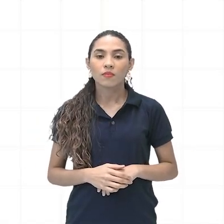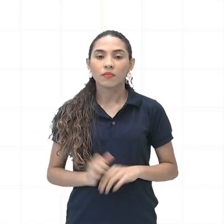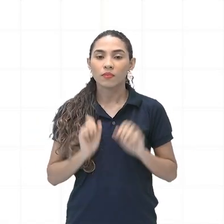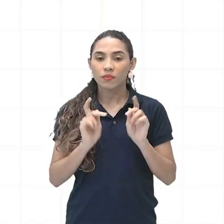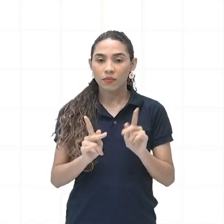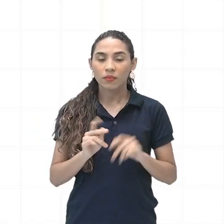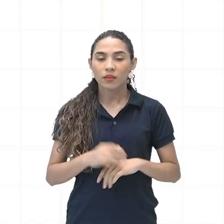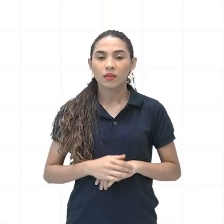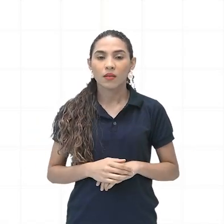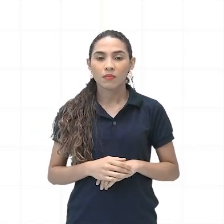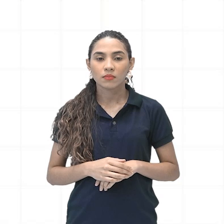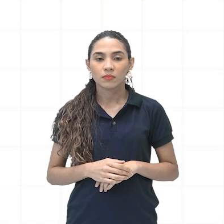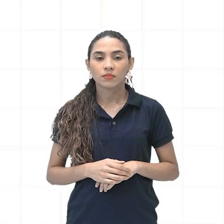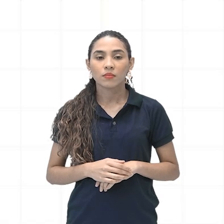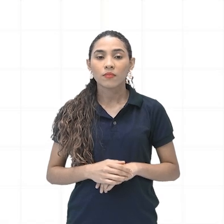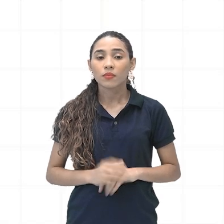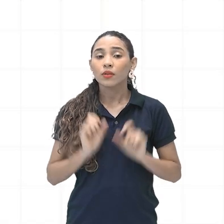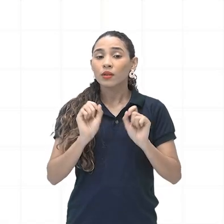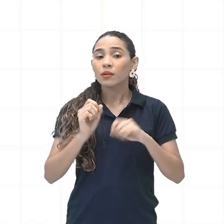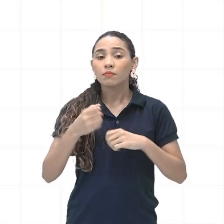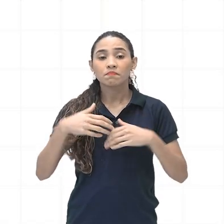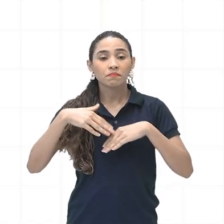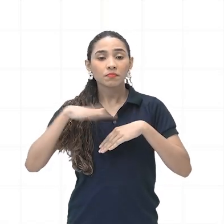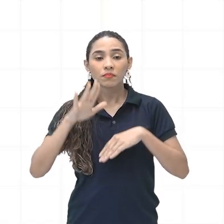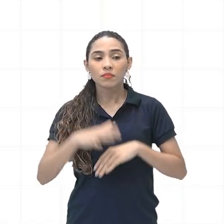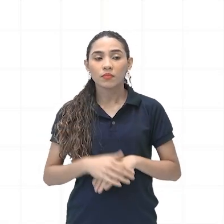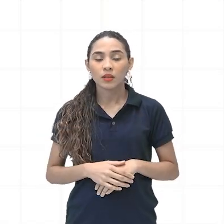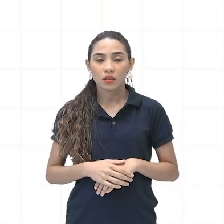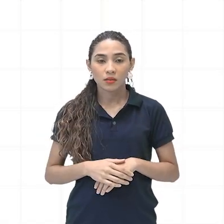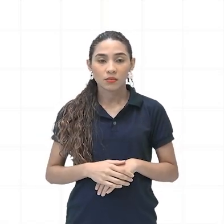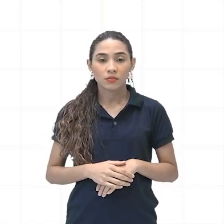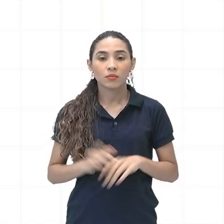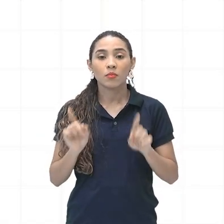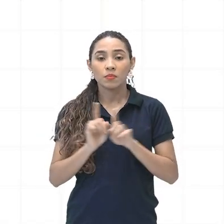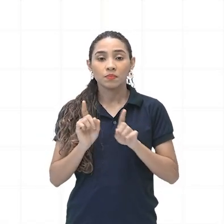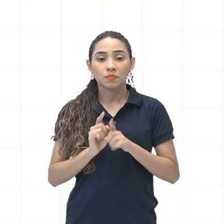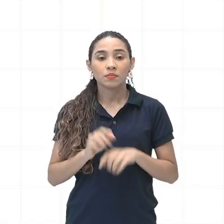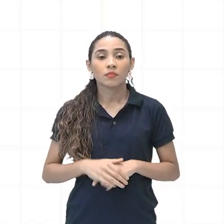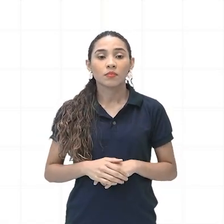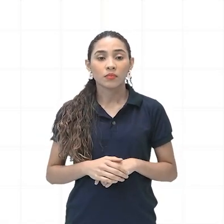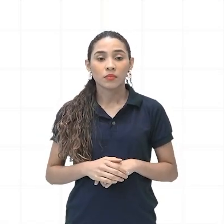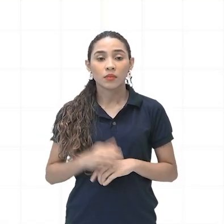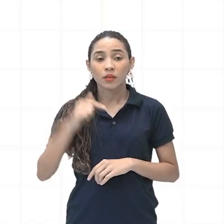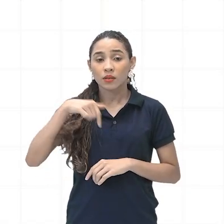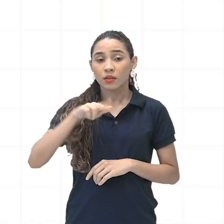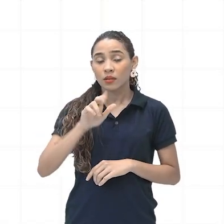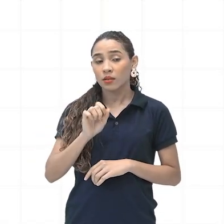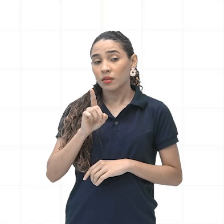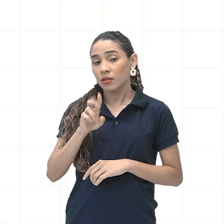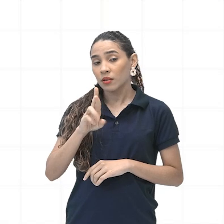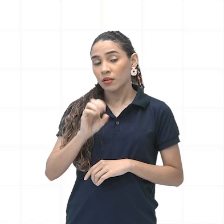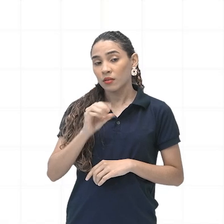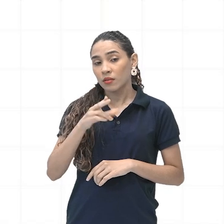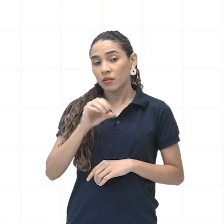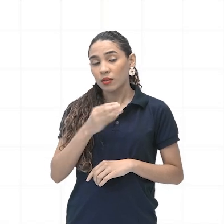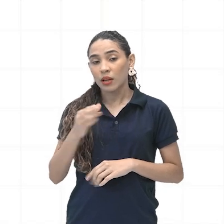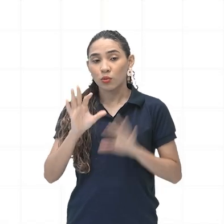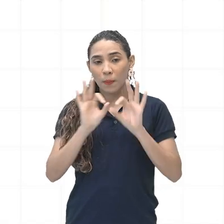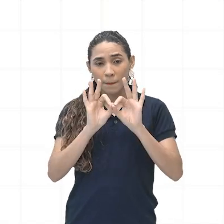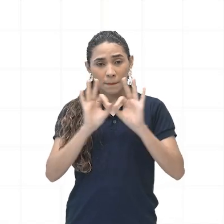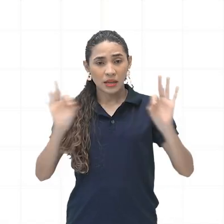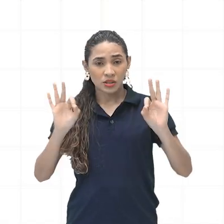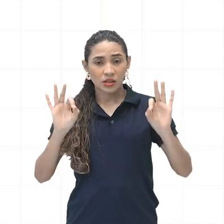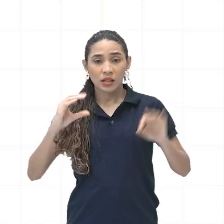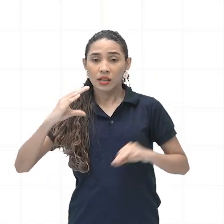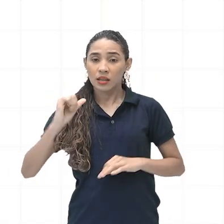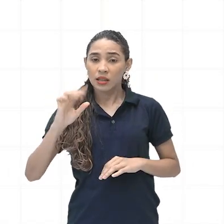Muito bem. O que ele diz mais? O quadrado da medida do cateto, ou seja, eu vou ter que